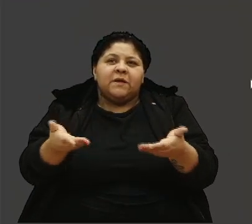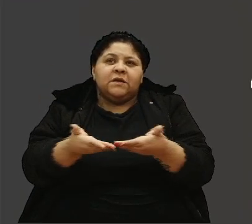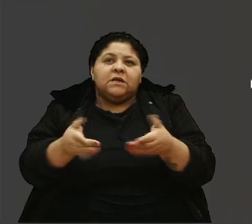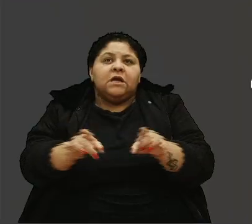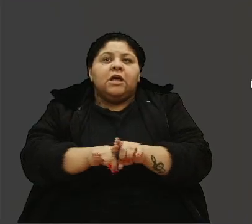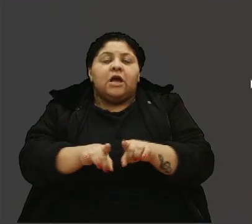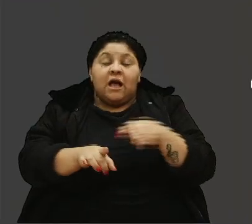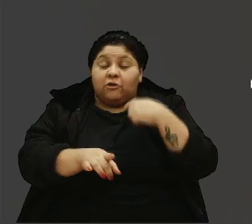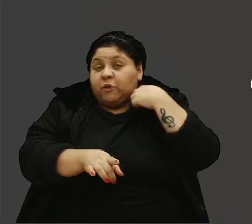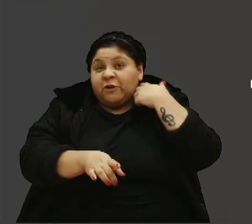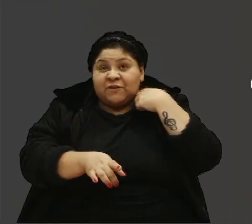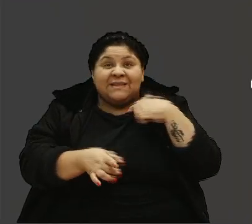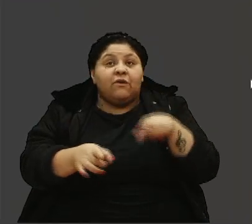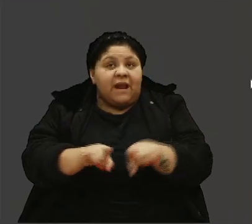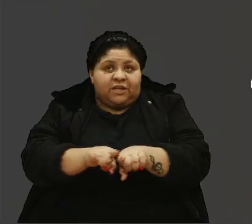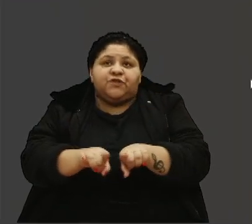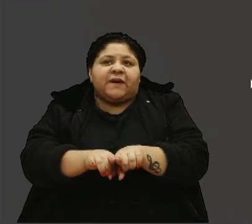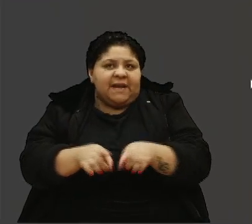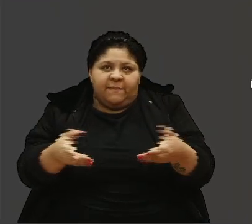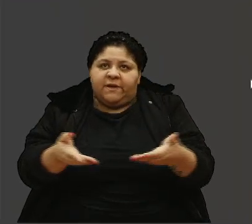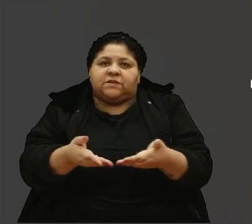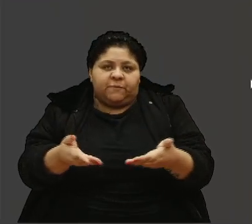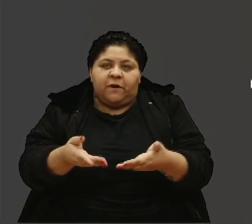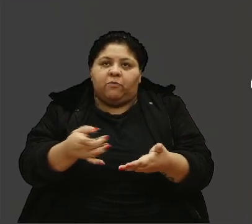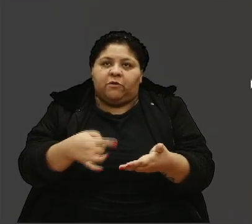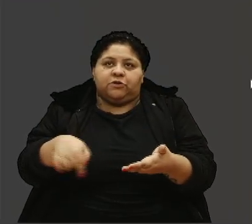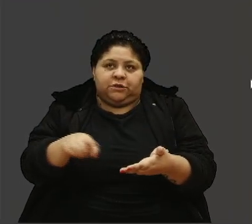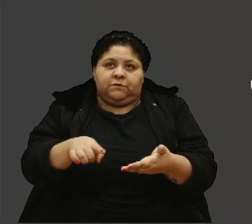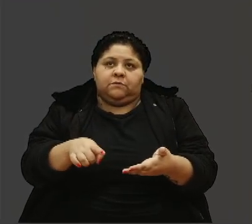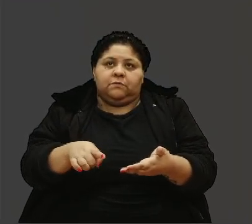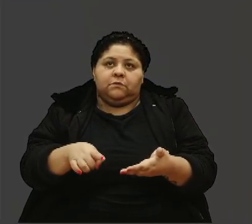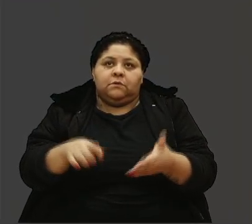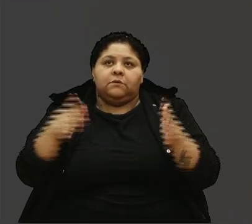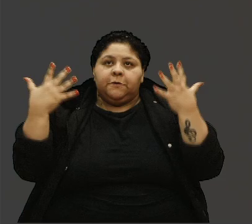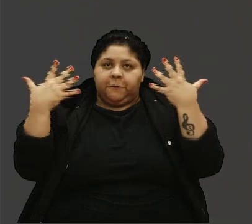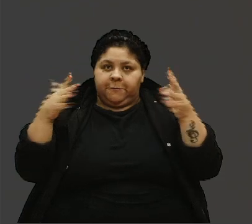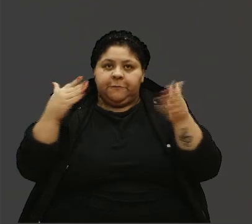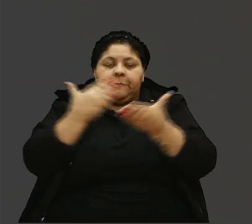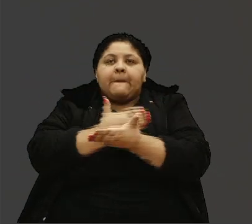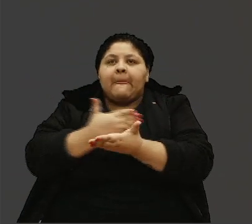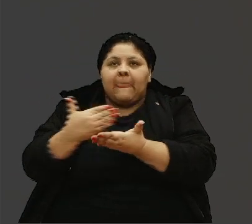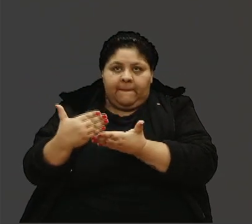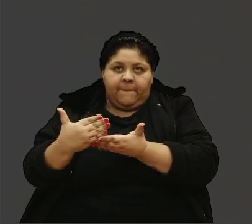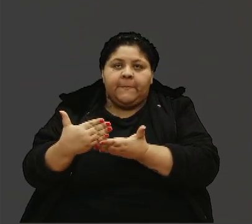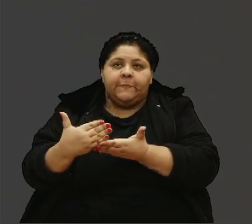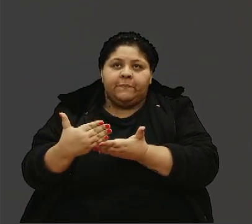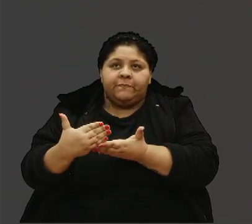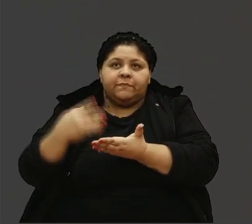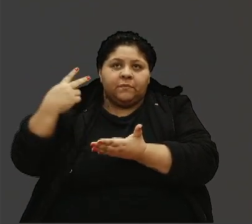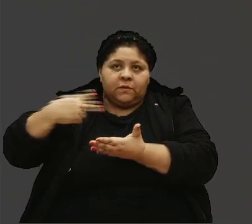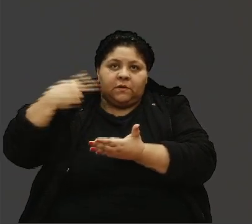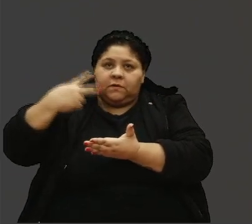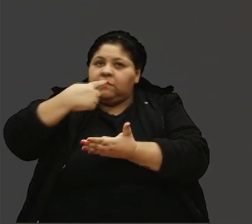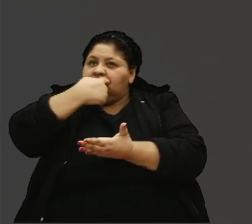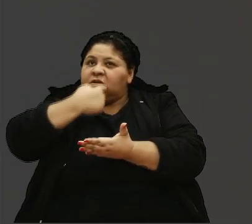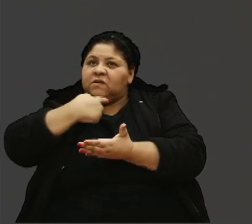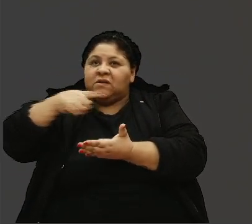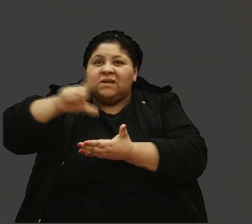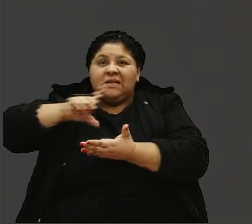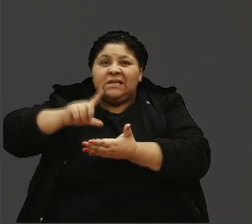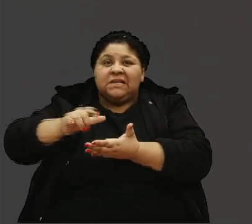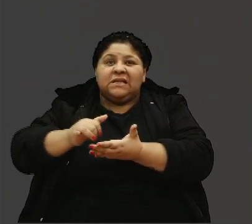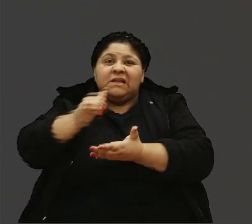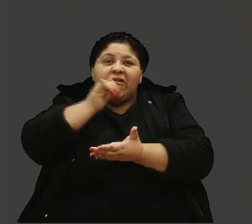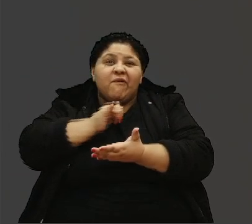doutor, secretário. Muito bem. Parabéns pela iniciativa, vereador Wagner, né? Nós temos que dar um exemplo